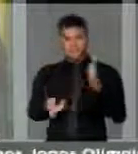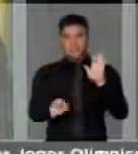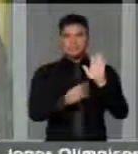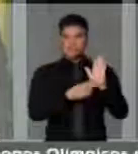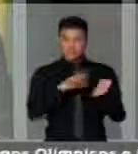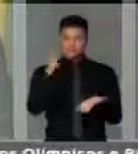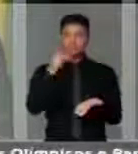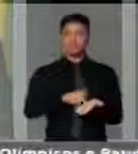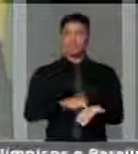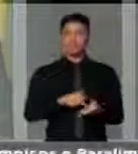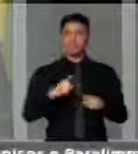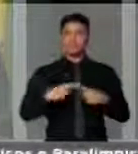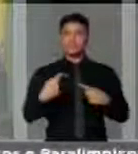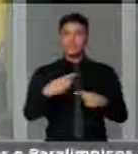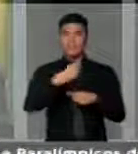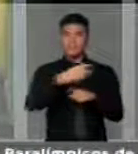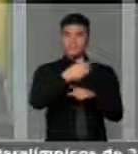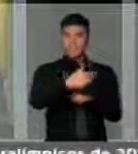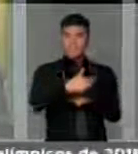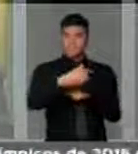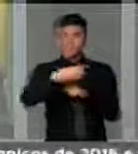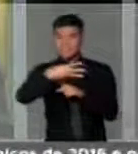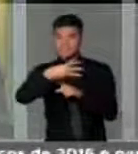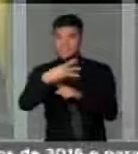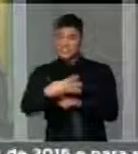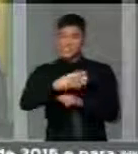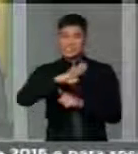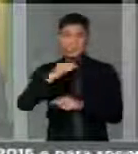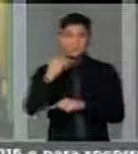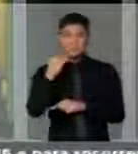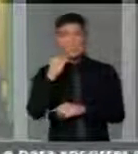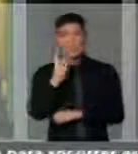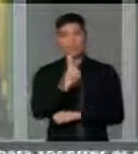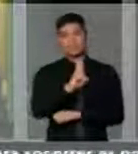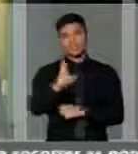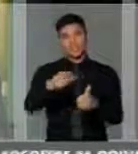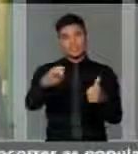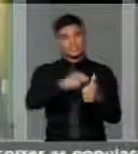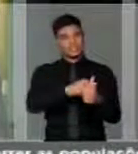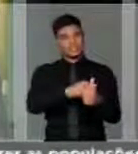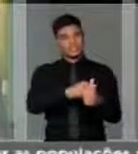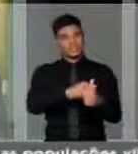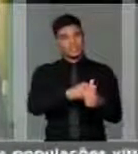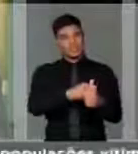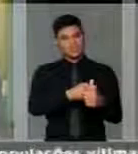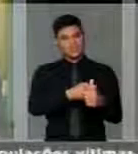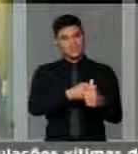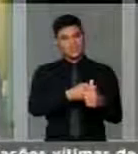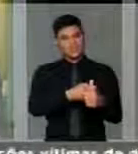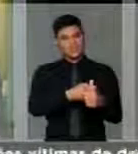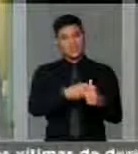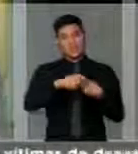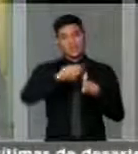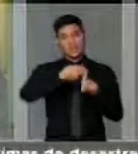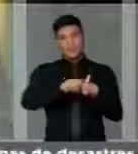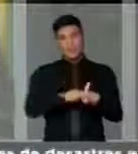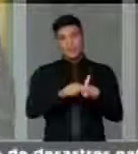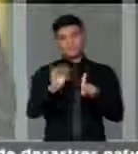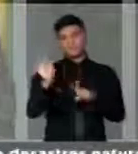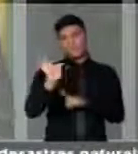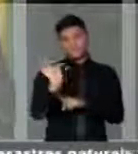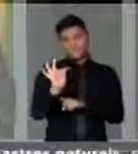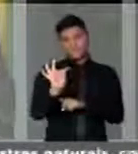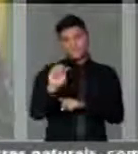23 bilhões de reais do déficit das contas públicas apresentados no mês de fevereiro?